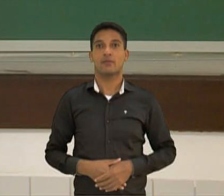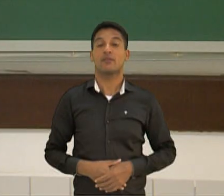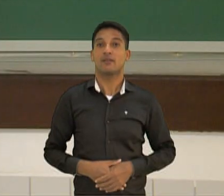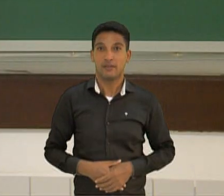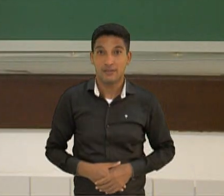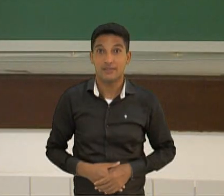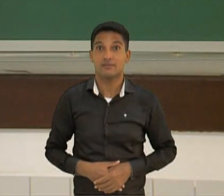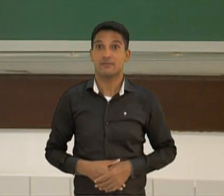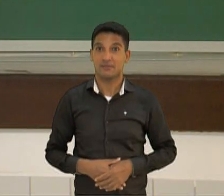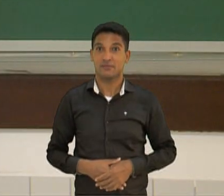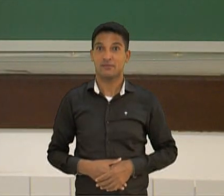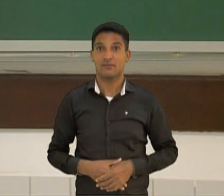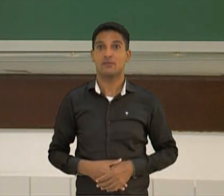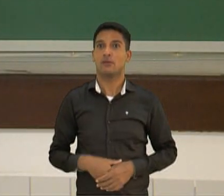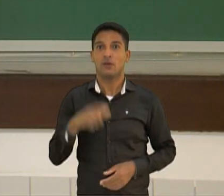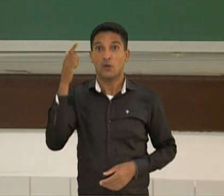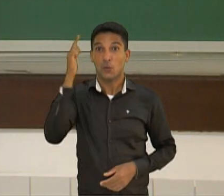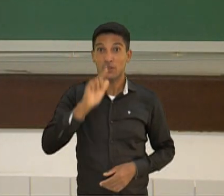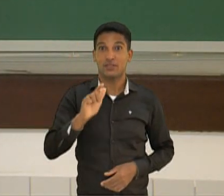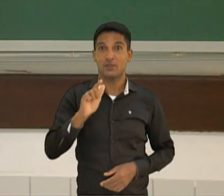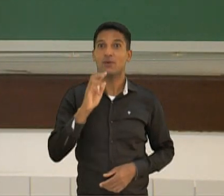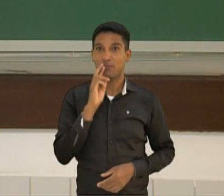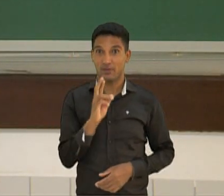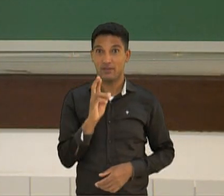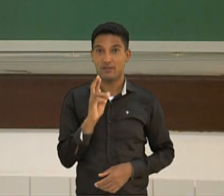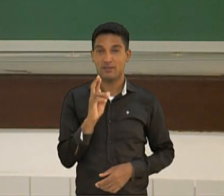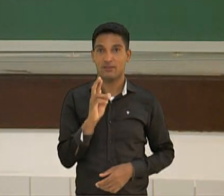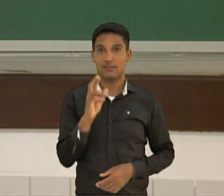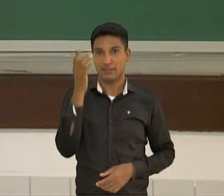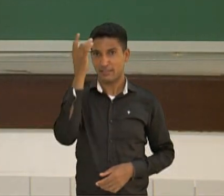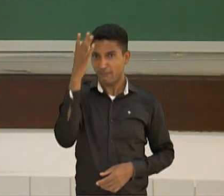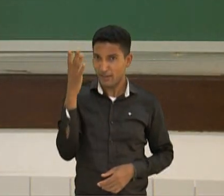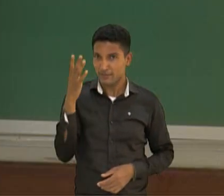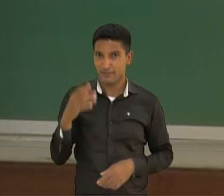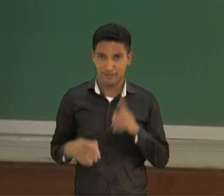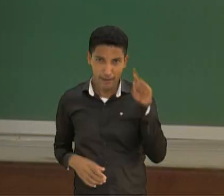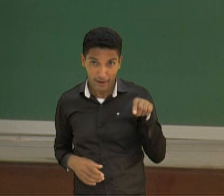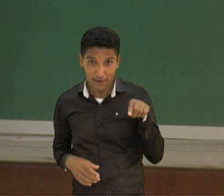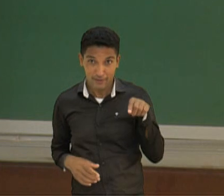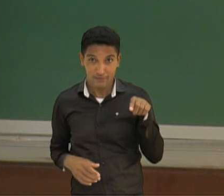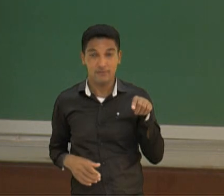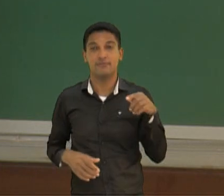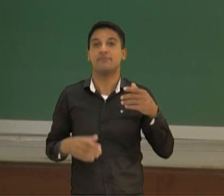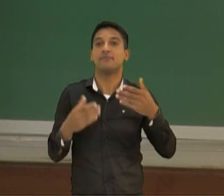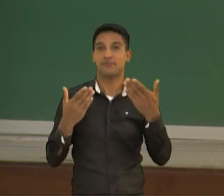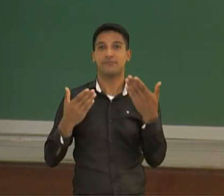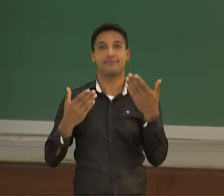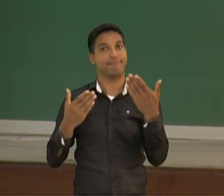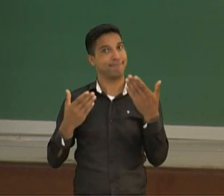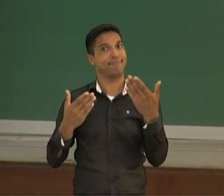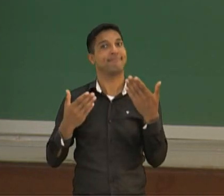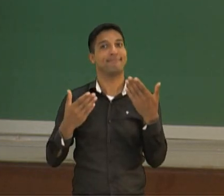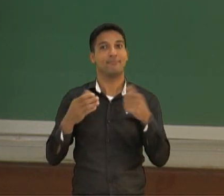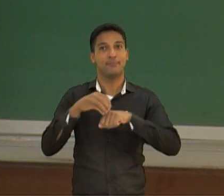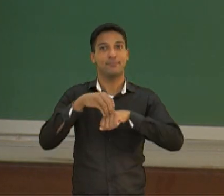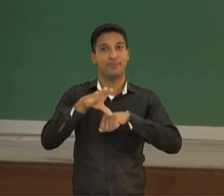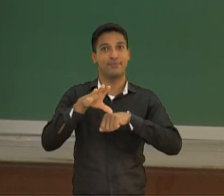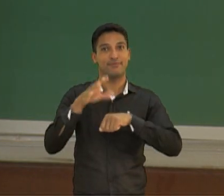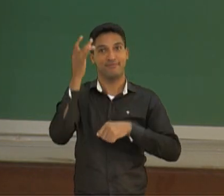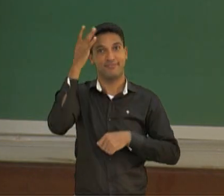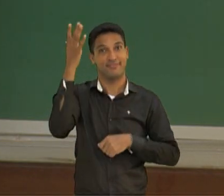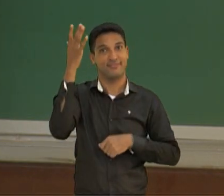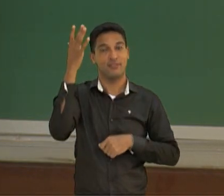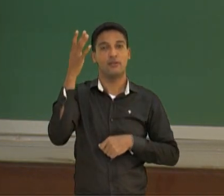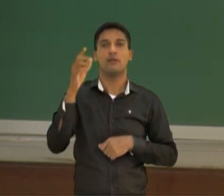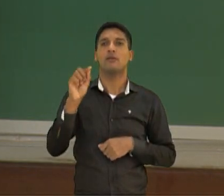E então, pessoal, conseguiram responder? Tá fácil, não tá? A professora deu moleza aqui de novo, né? Quais artistas foram os criadores